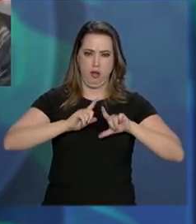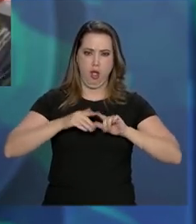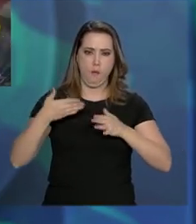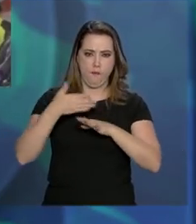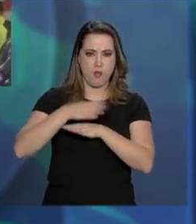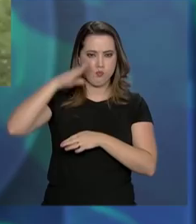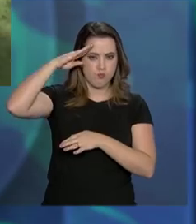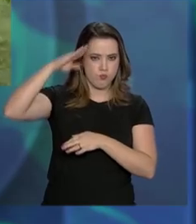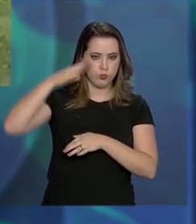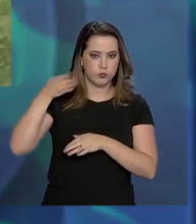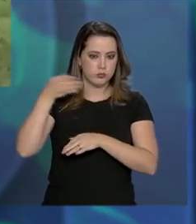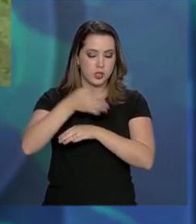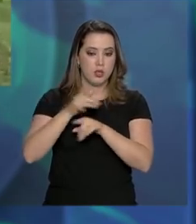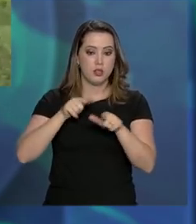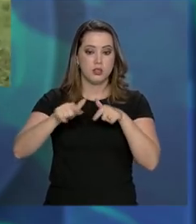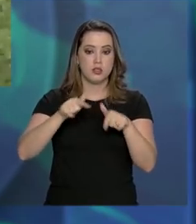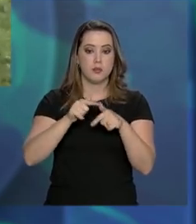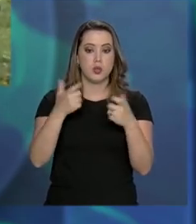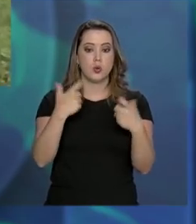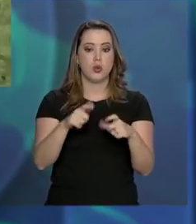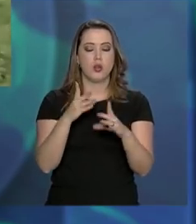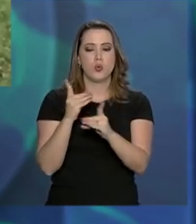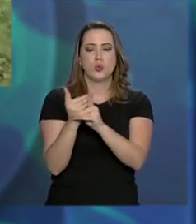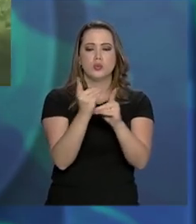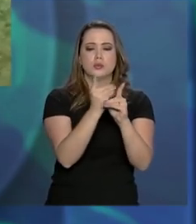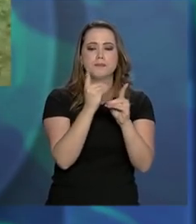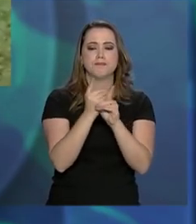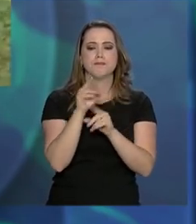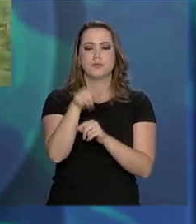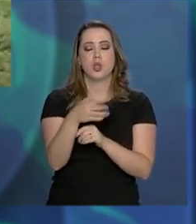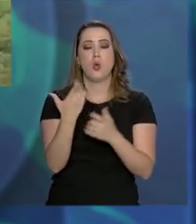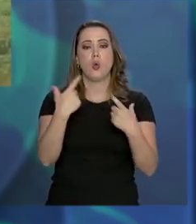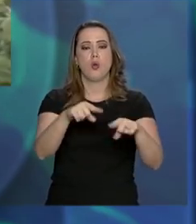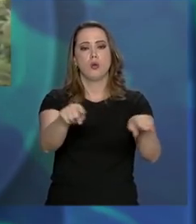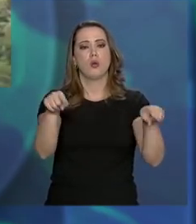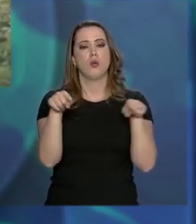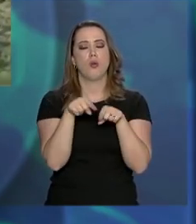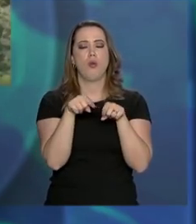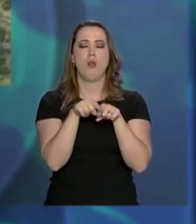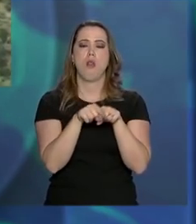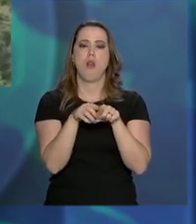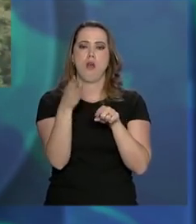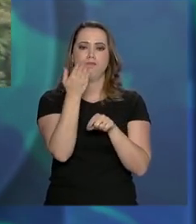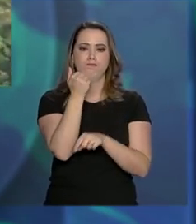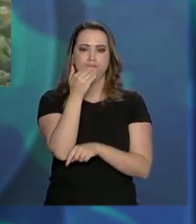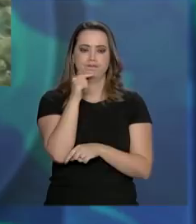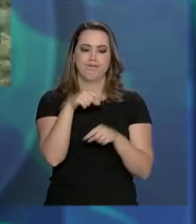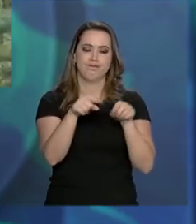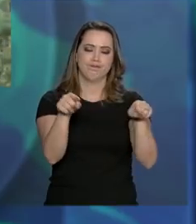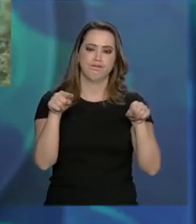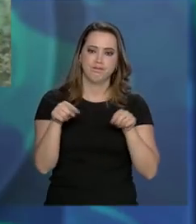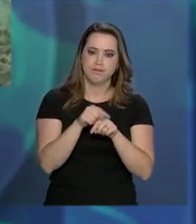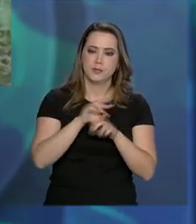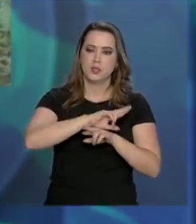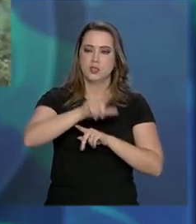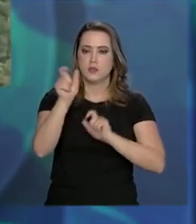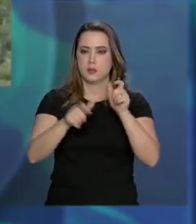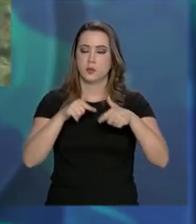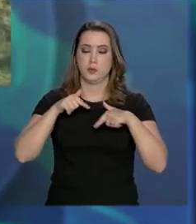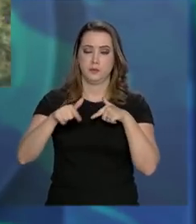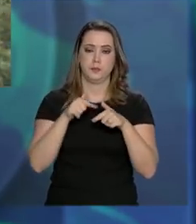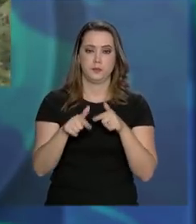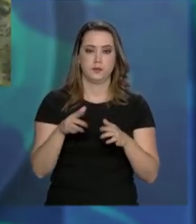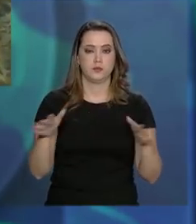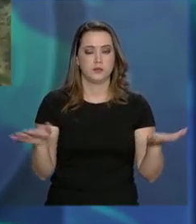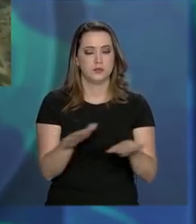Israel. Eles estão trabalhando na área onde teria sido encontrado o refeitório da Vale, onde estavam vários funcionários na hora que